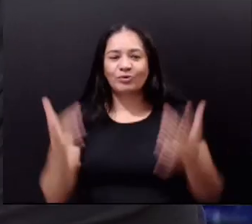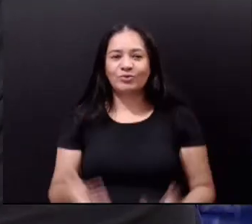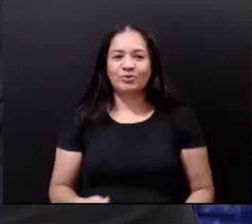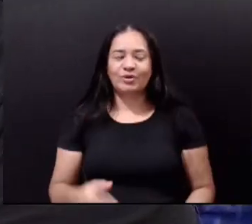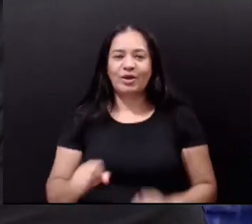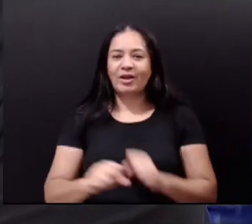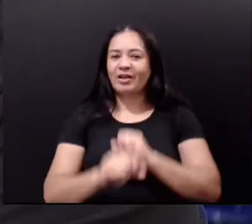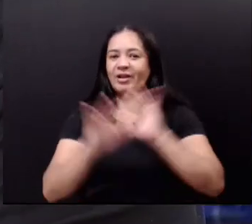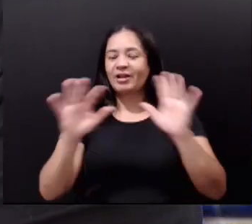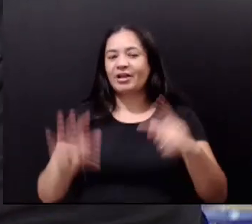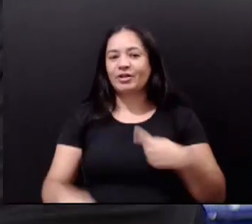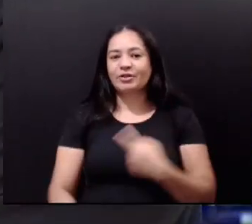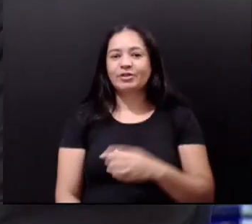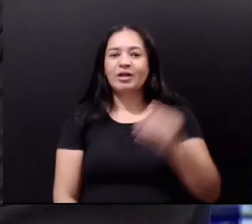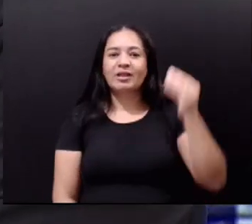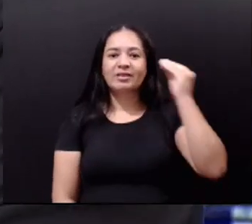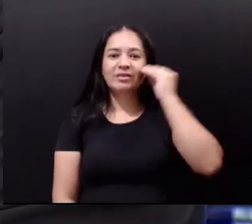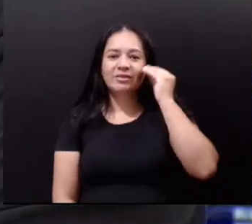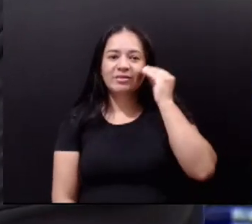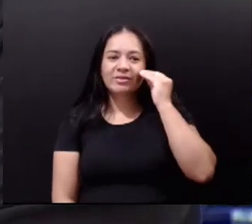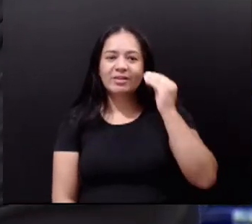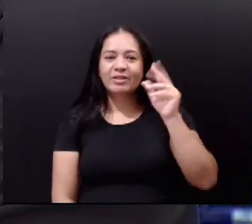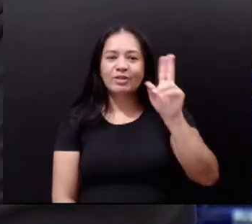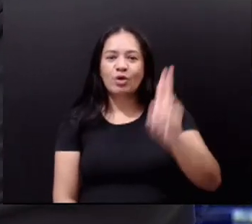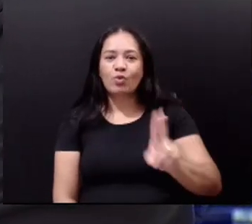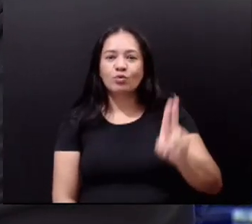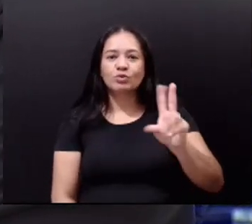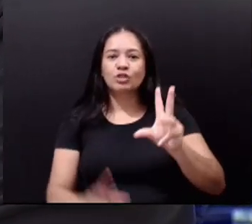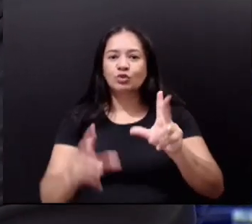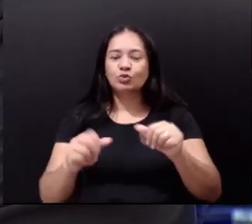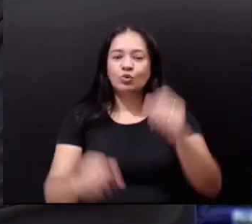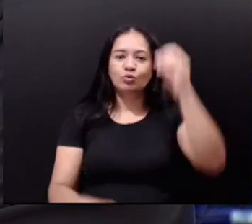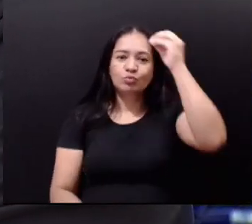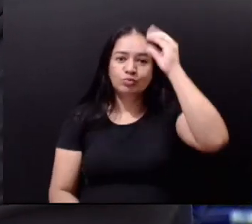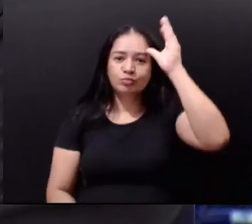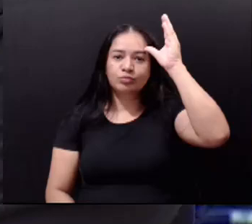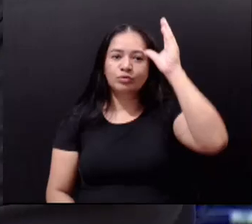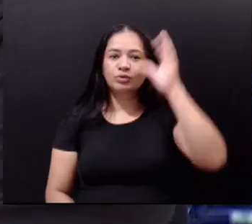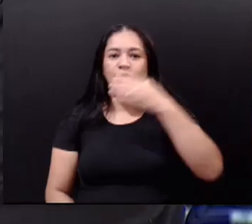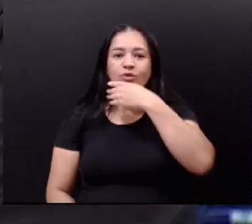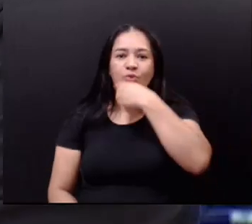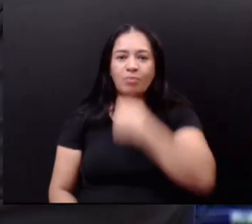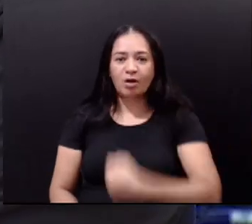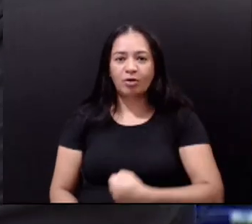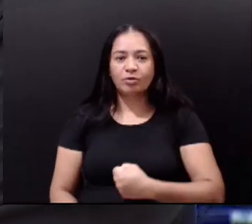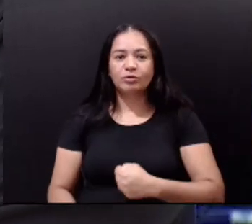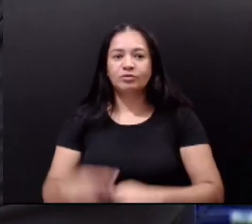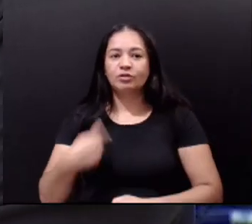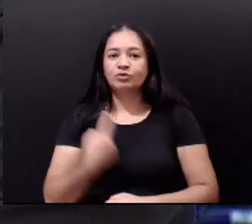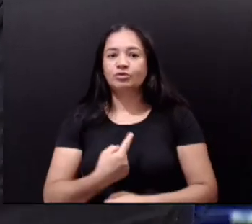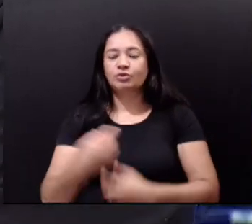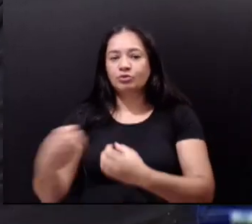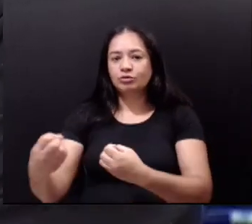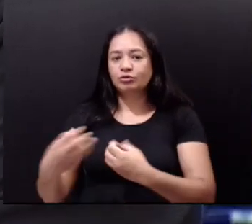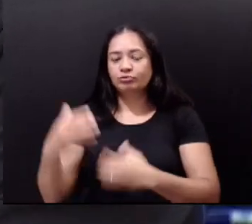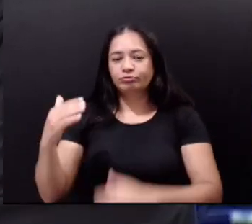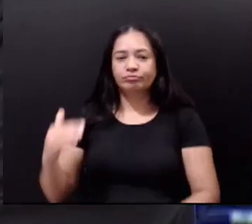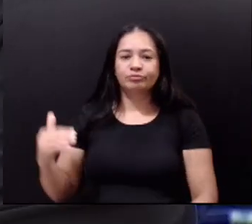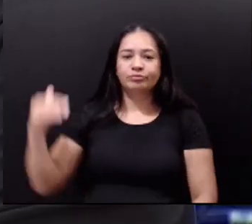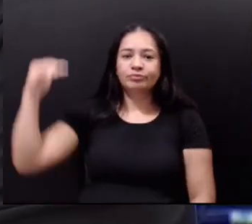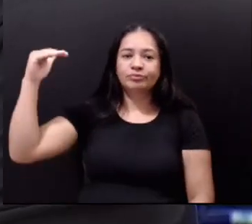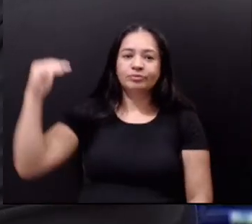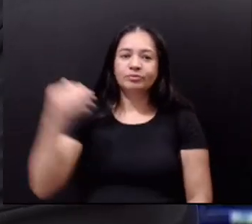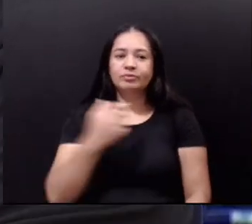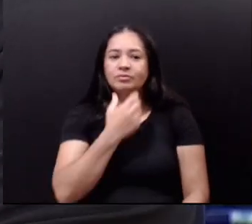tentando usar todos os conhecimentos do Paulo Freire, que é nosso educador mor, e que trabalha com a